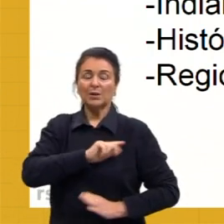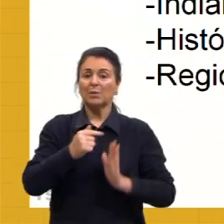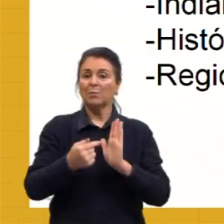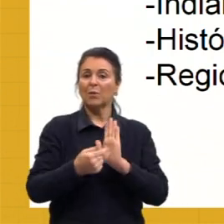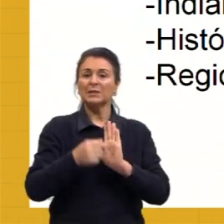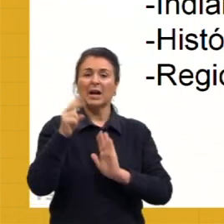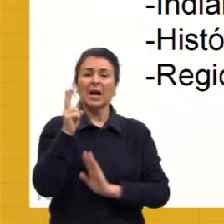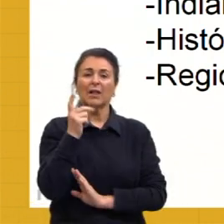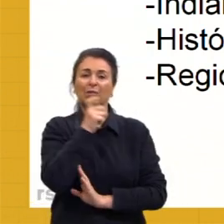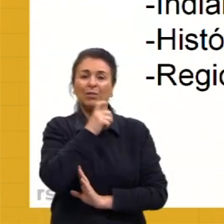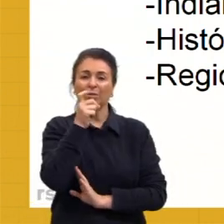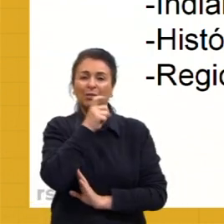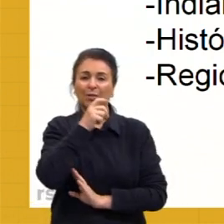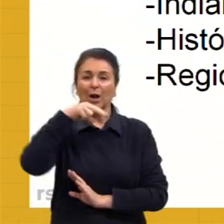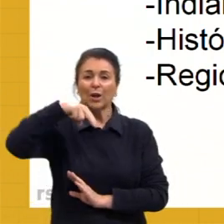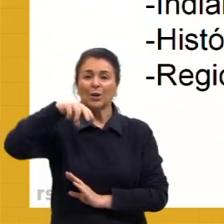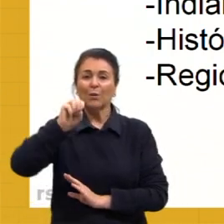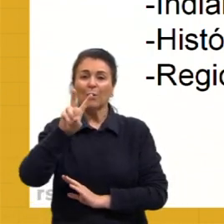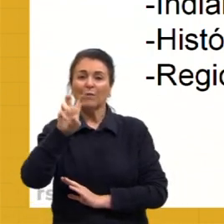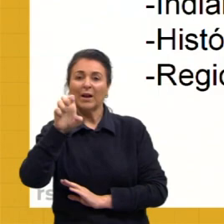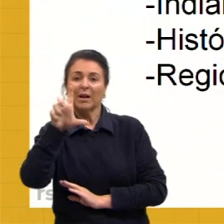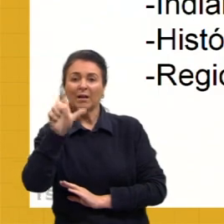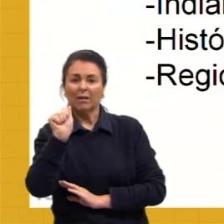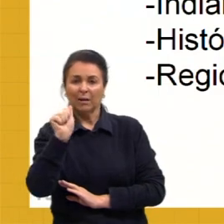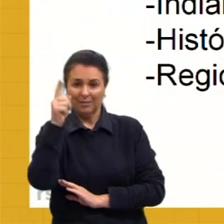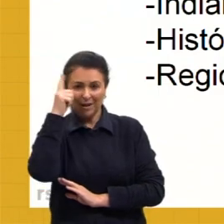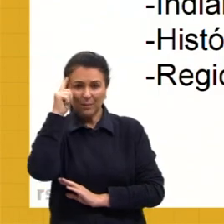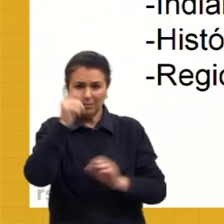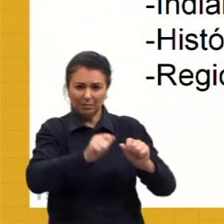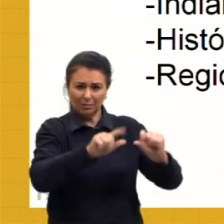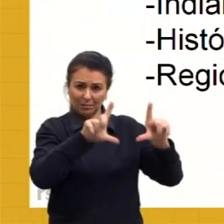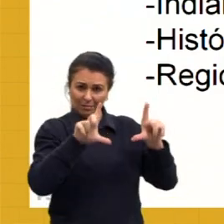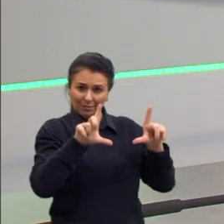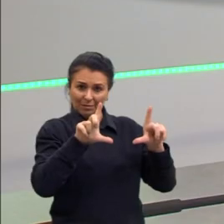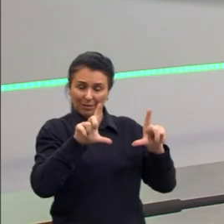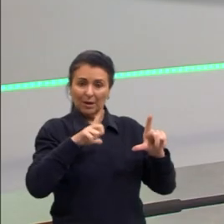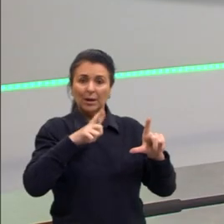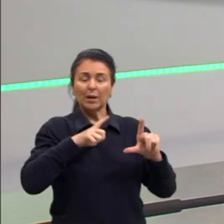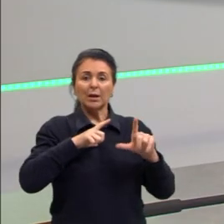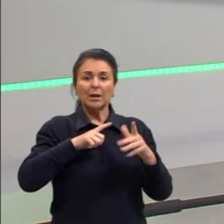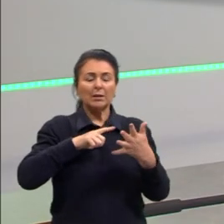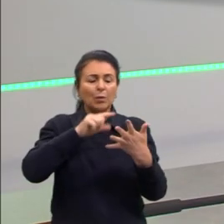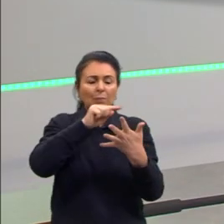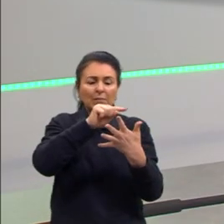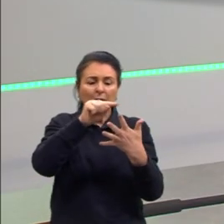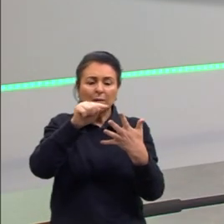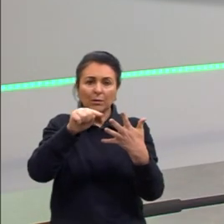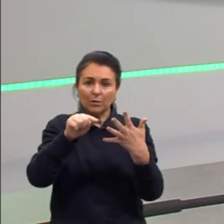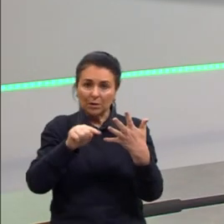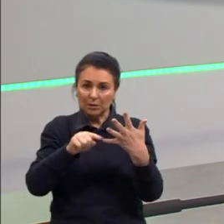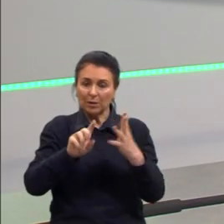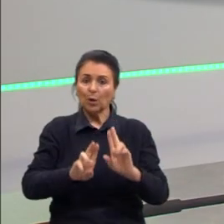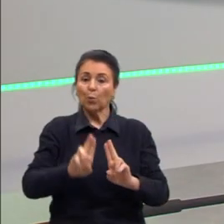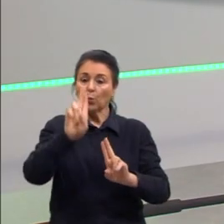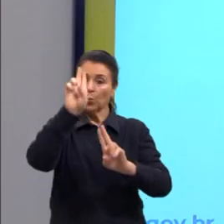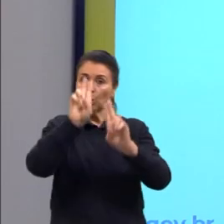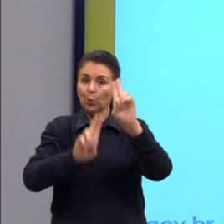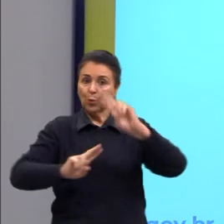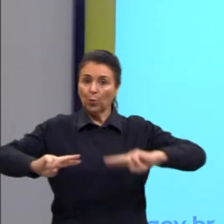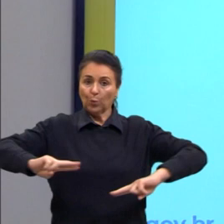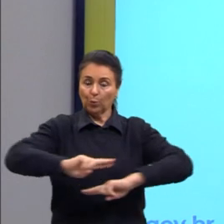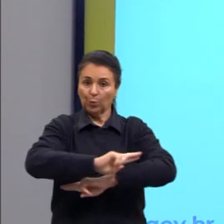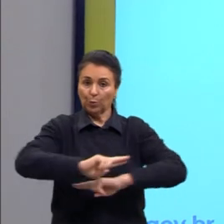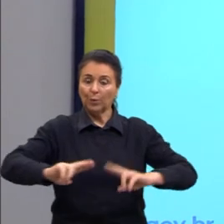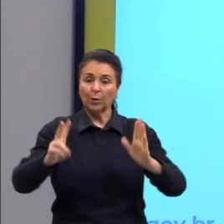da novela que passa lá na televisão e nós temos algumas categorias dentro dos romances românticos que a Urbano o